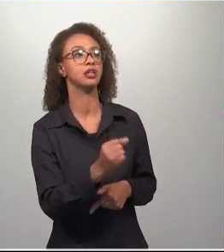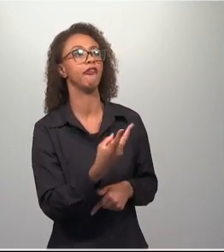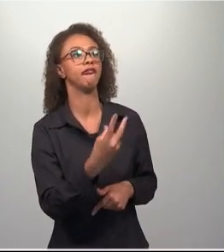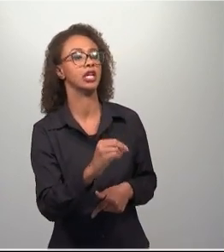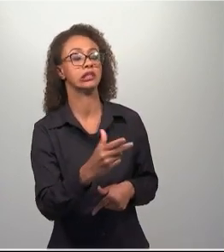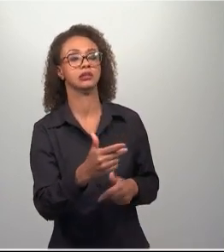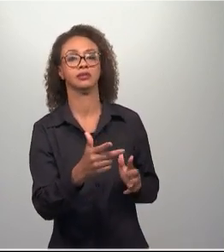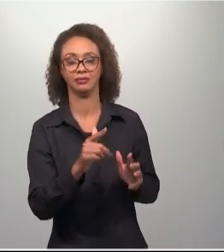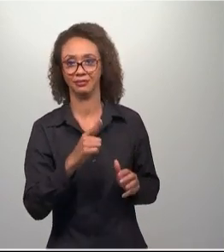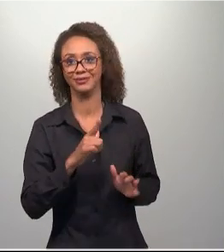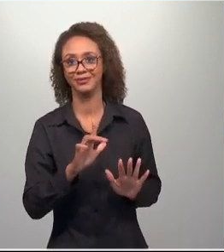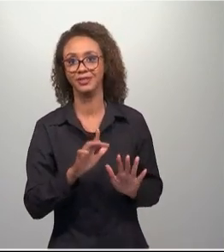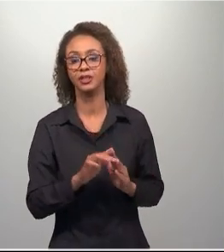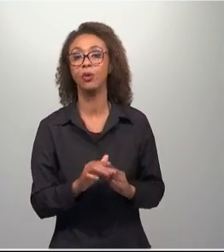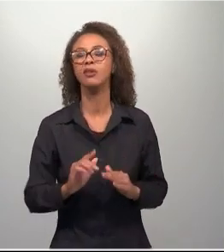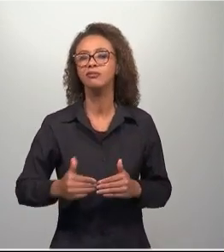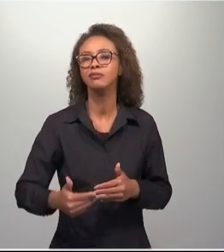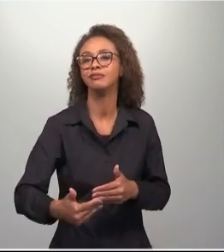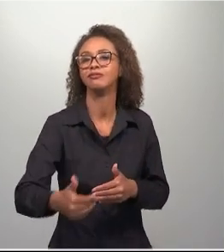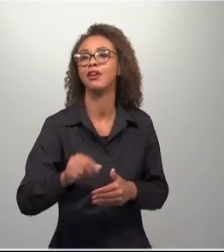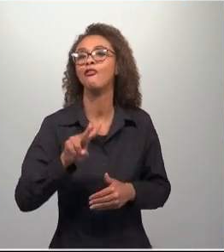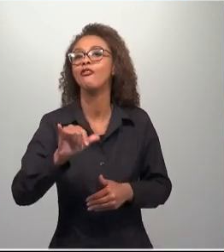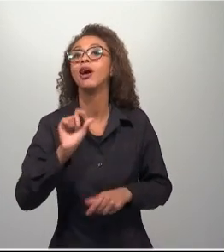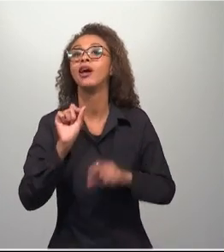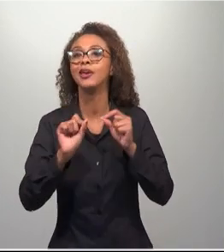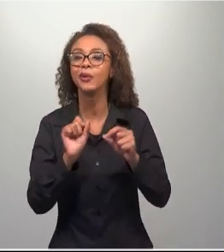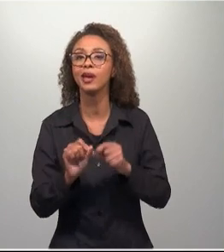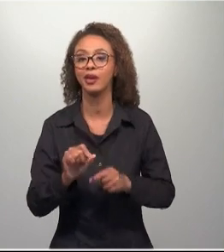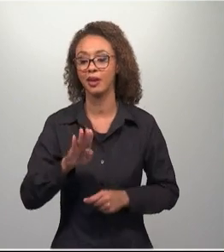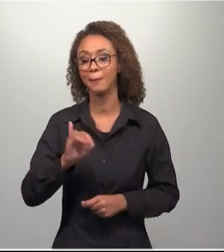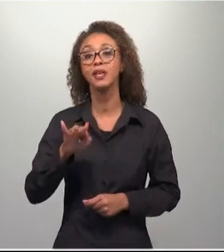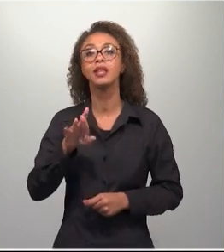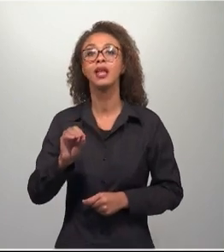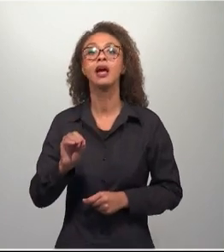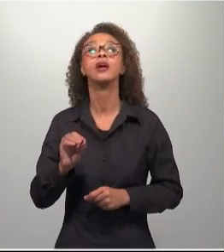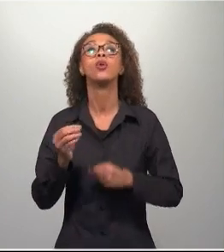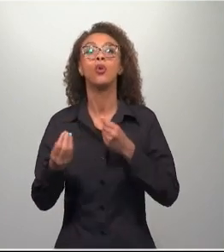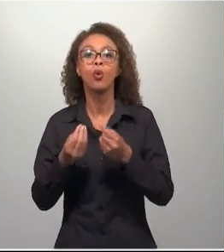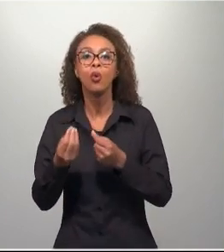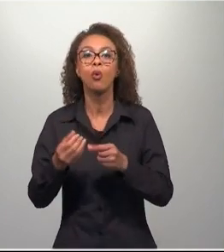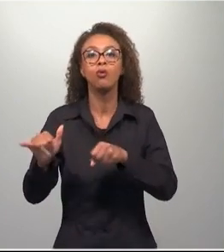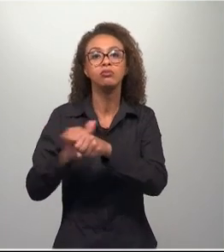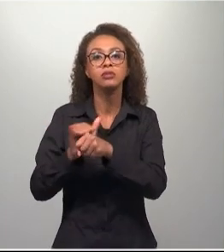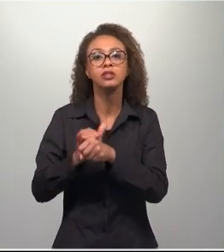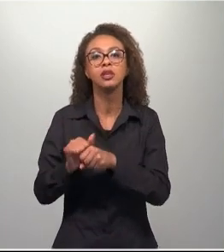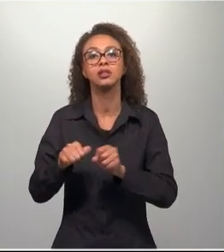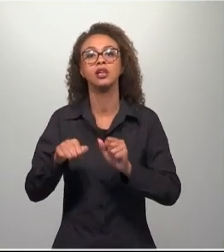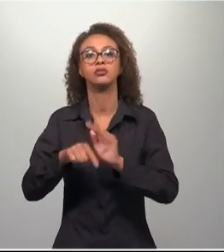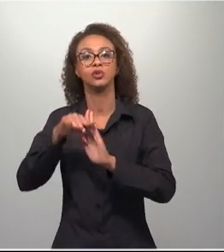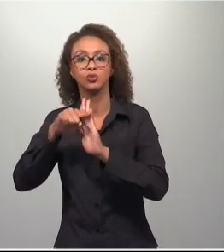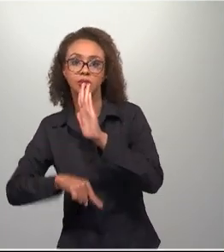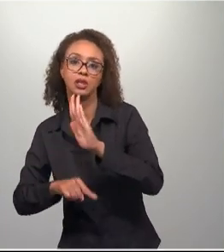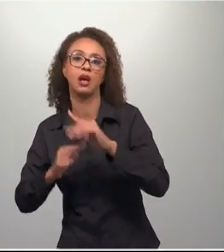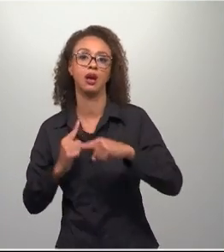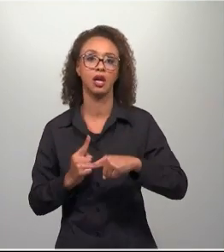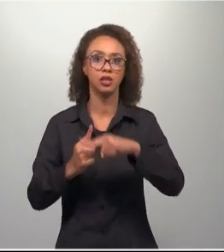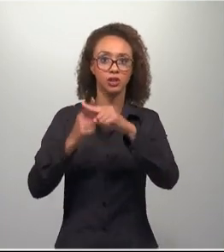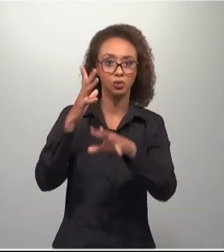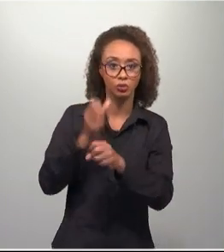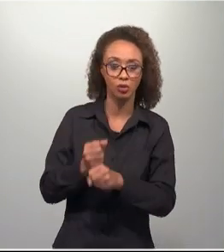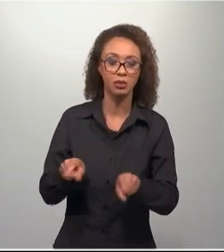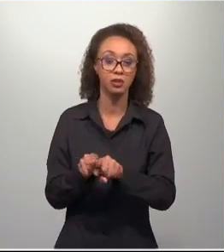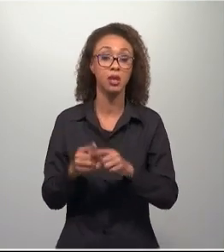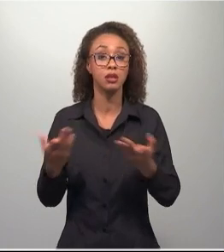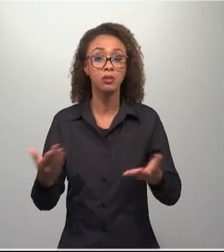os sistemas binários para somar subtrair etc vocês já devem ter visto isso então para transformar de